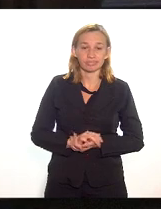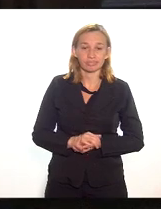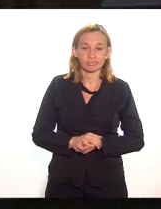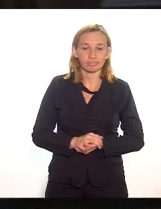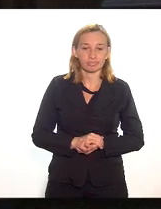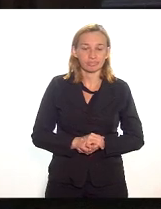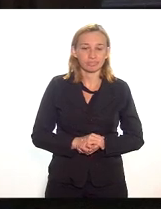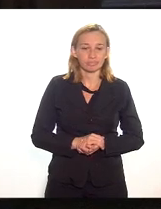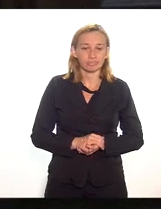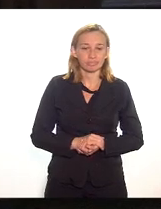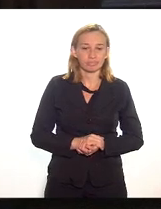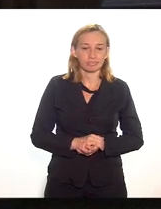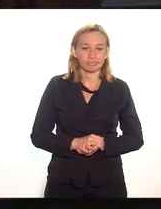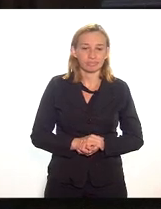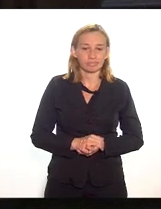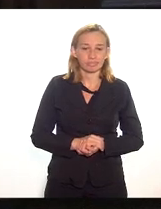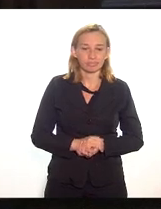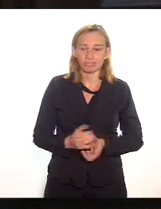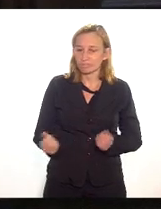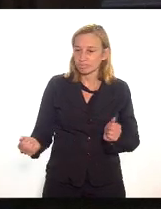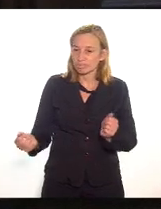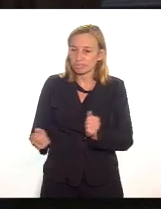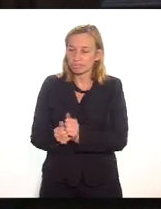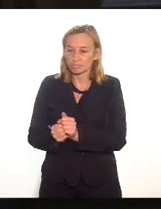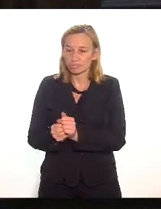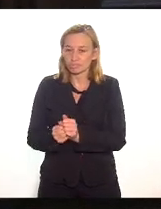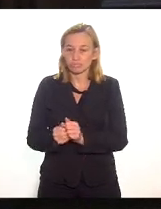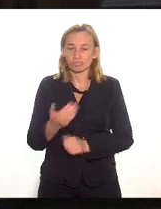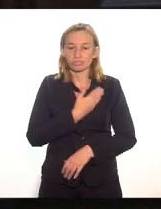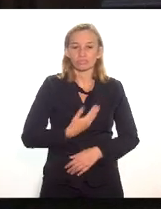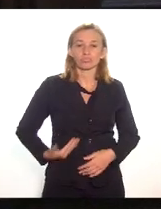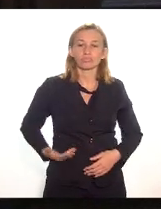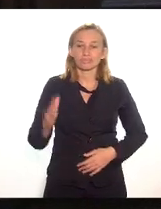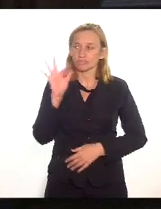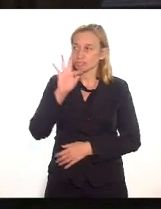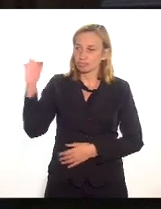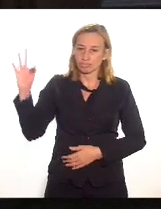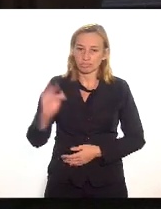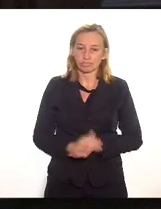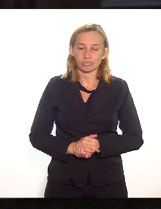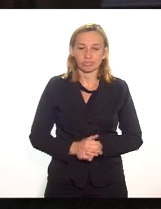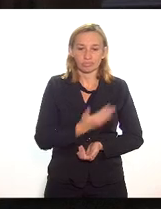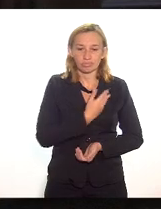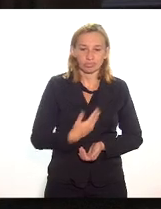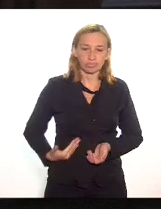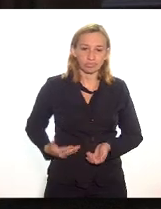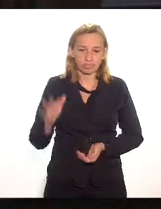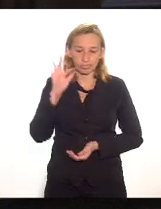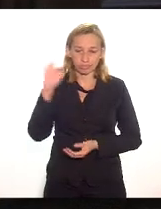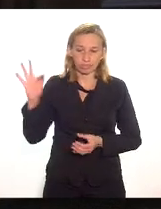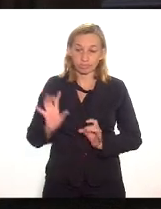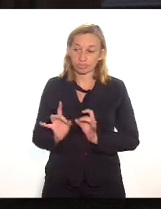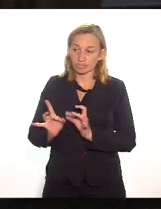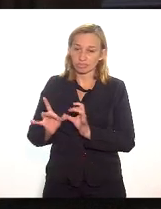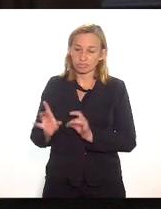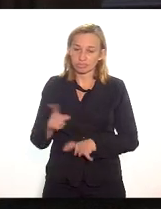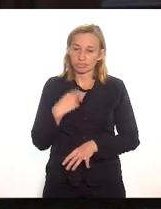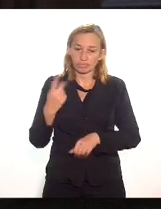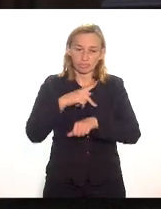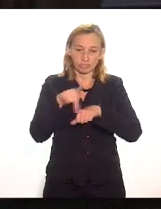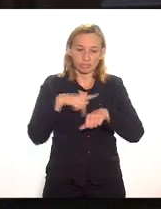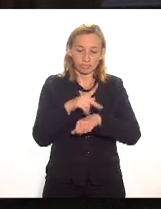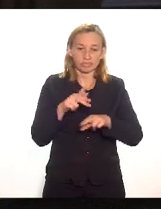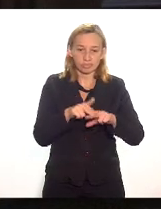que se ajoelha para o governo federal, um governo que está entregando o nosso país. E é por